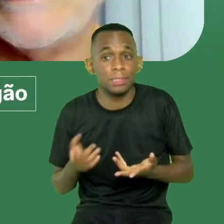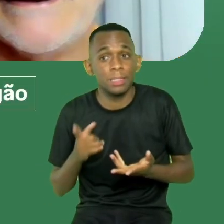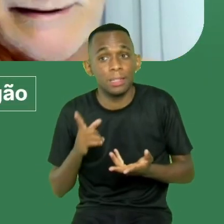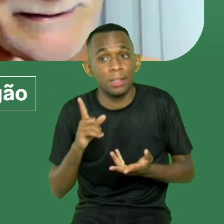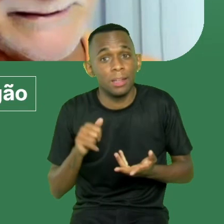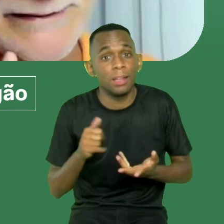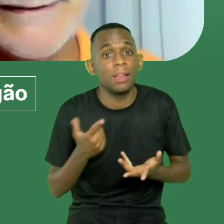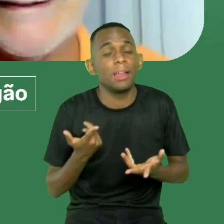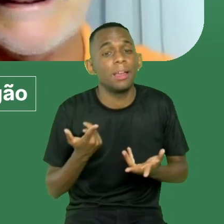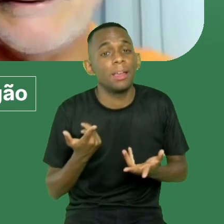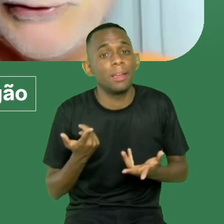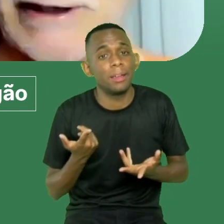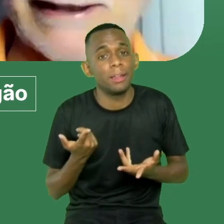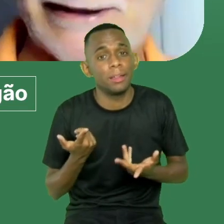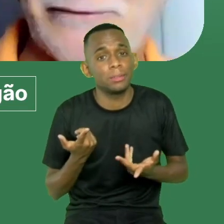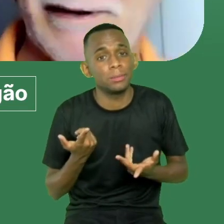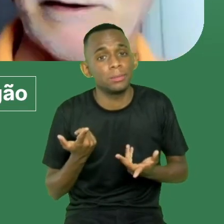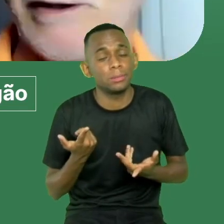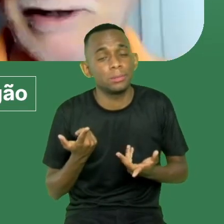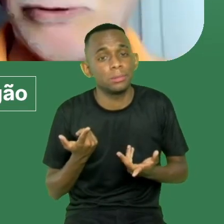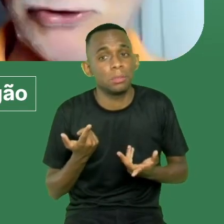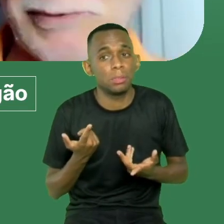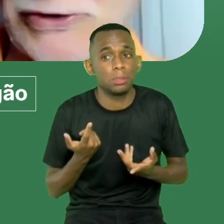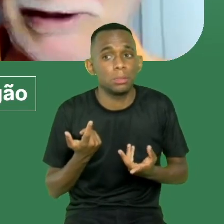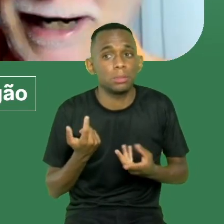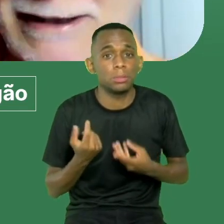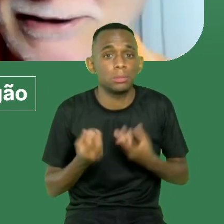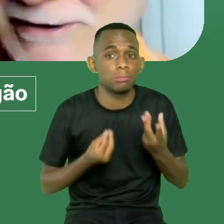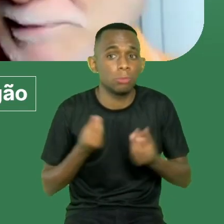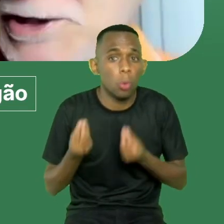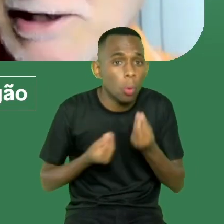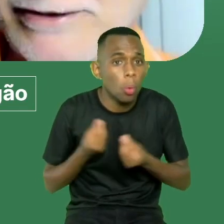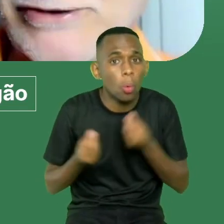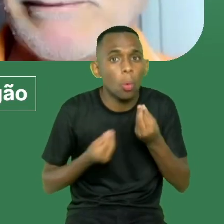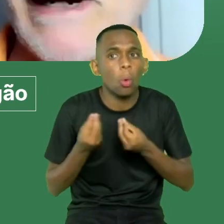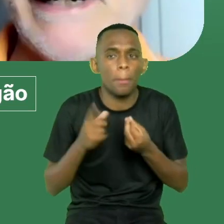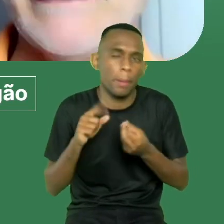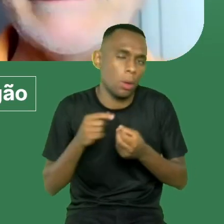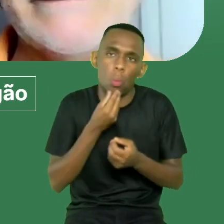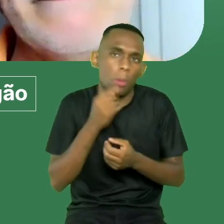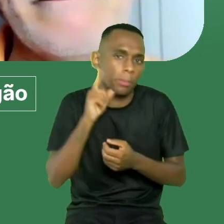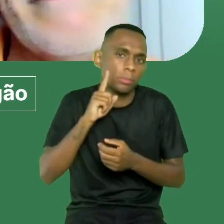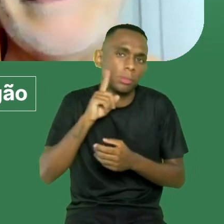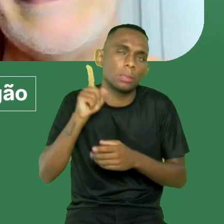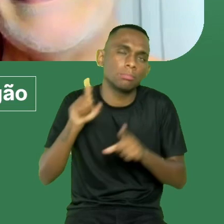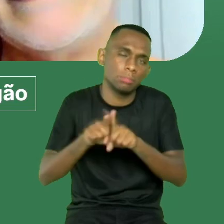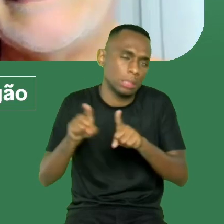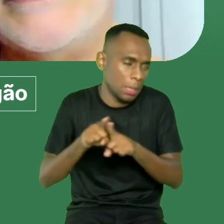Hitchcockiana, assim, se for tração, que é um dos meus cineastas prediletos também.